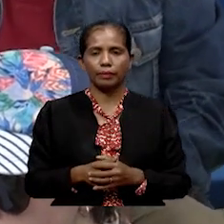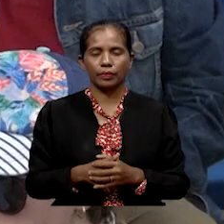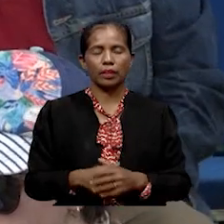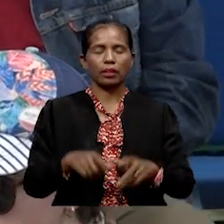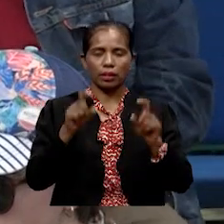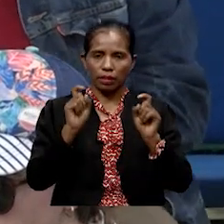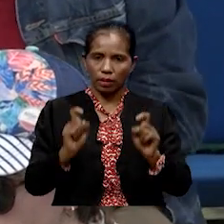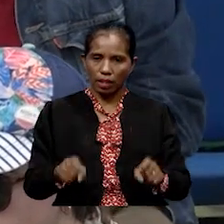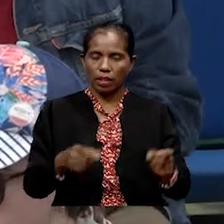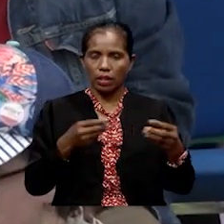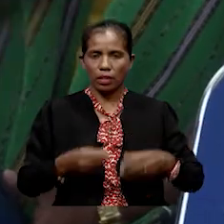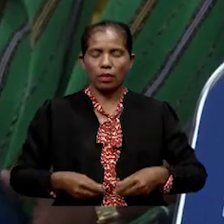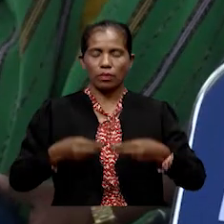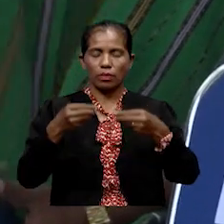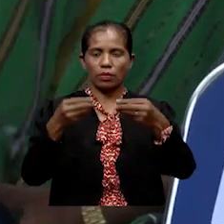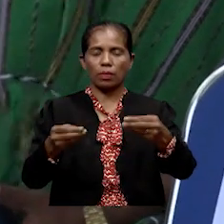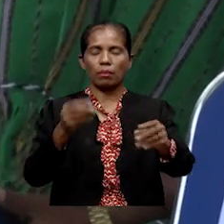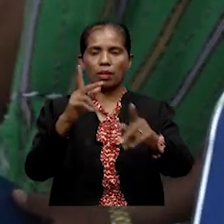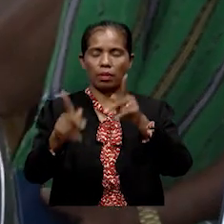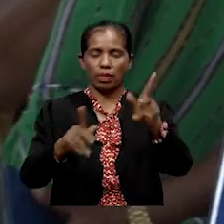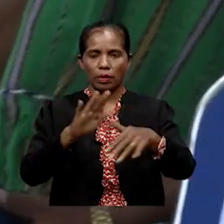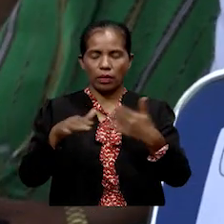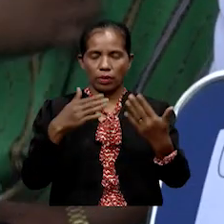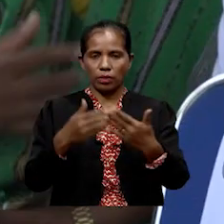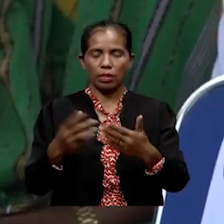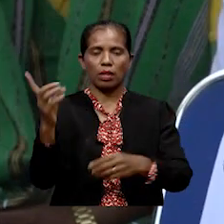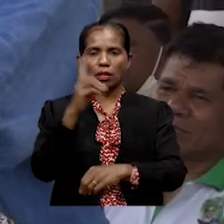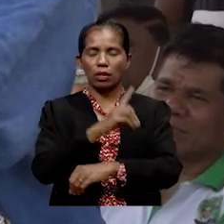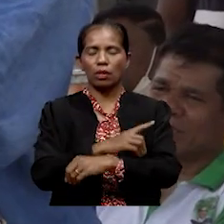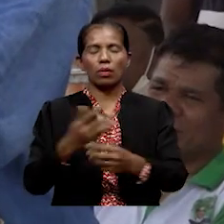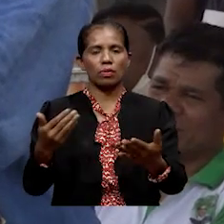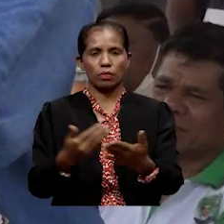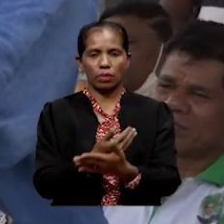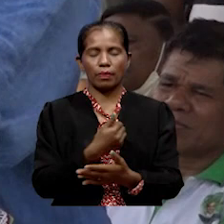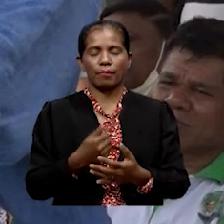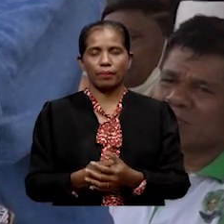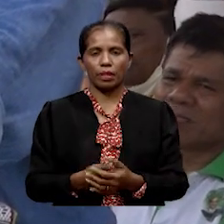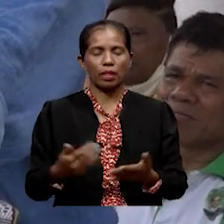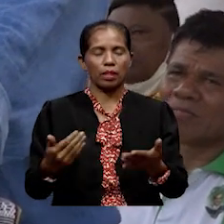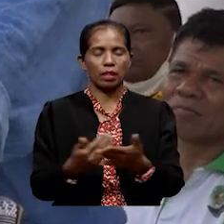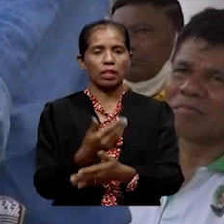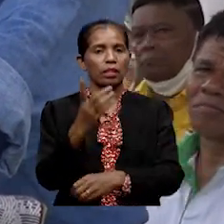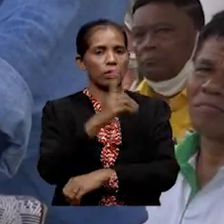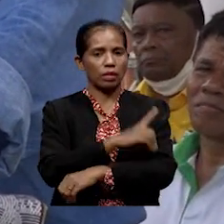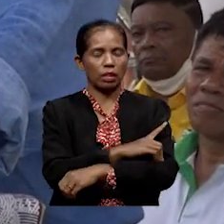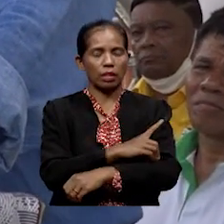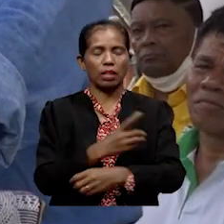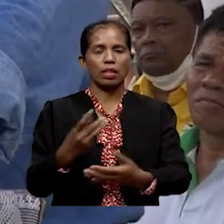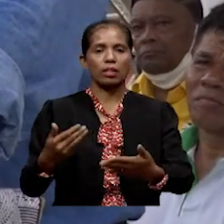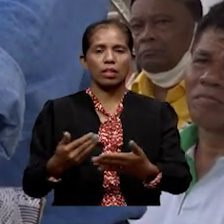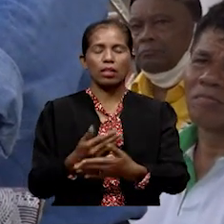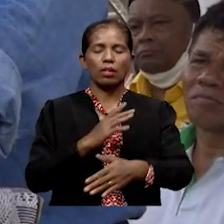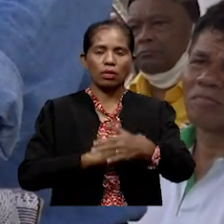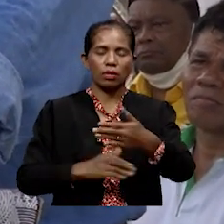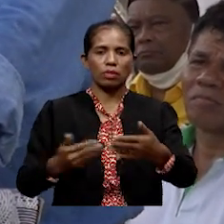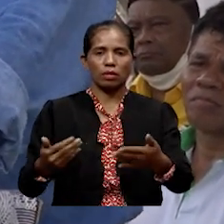enki fondo idane ba povo lorong fong ida a new day, a new dawn speranza